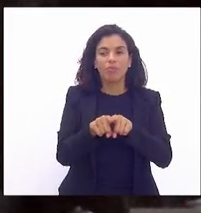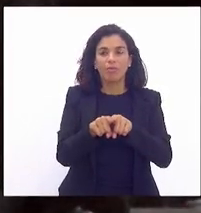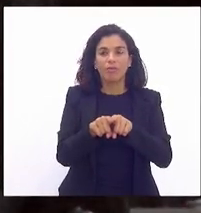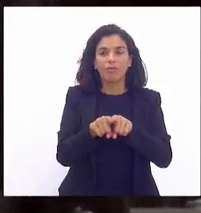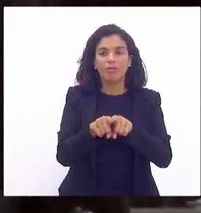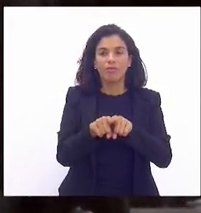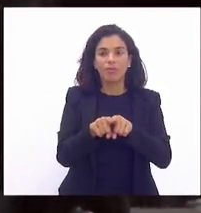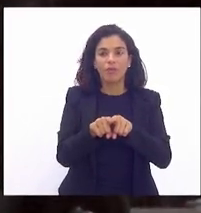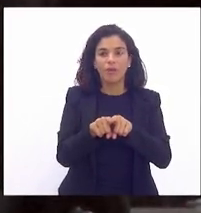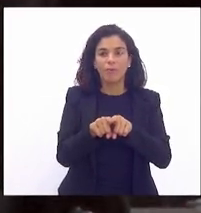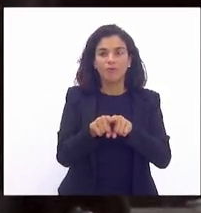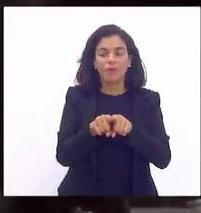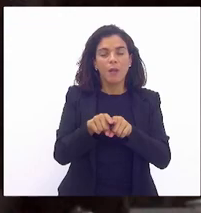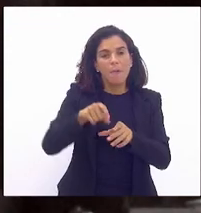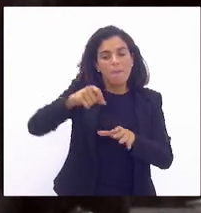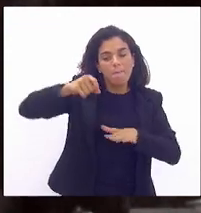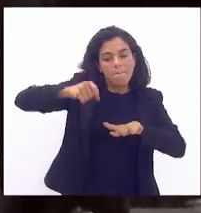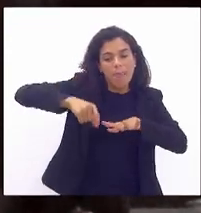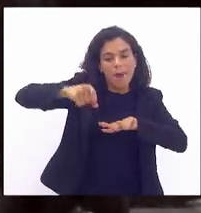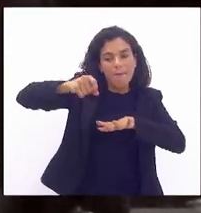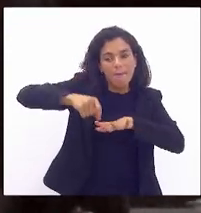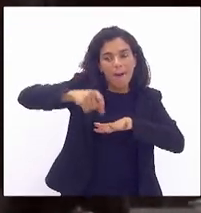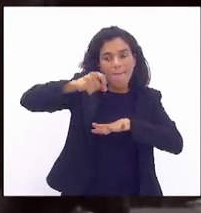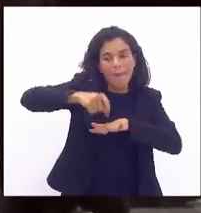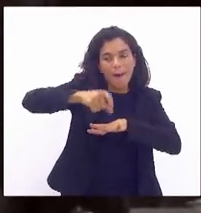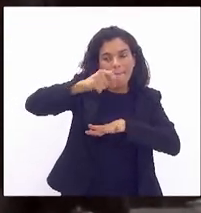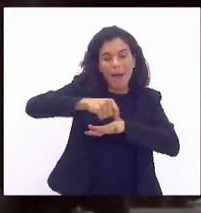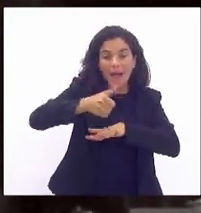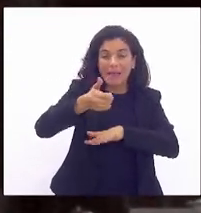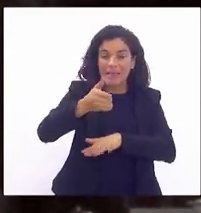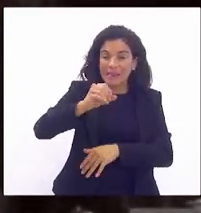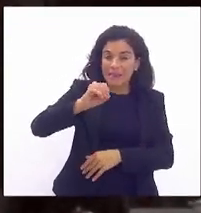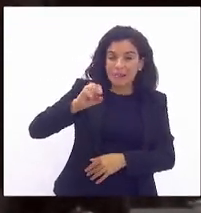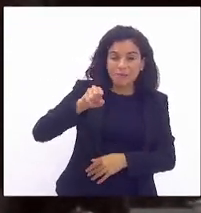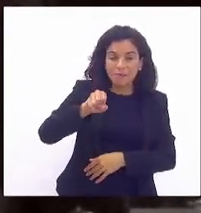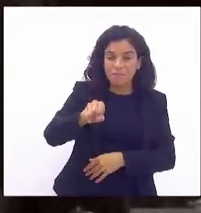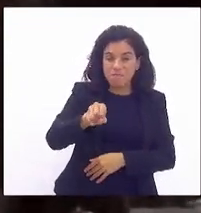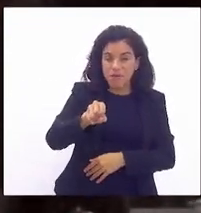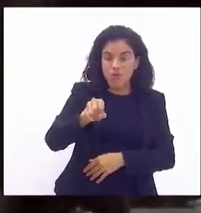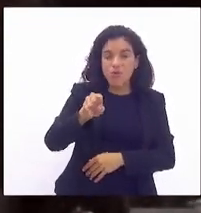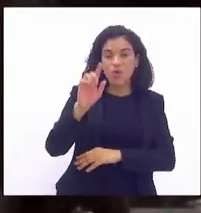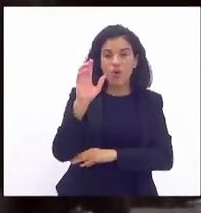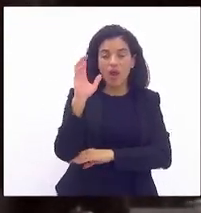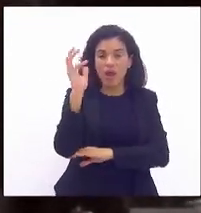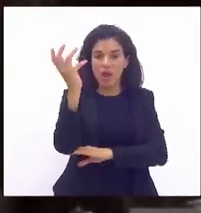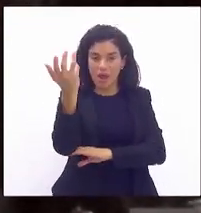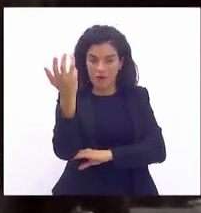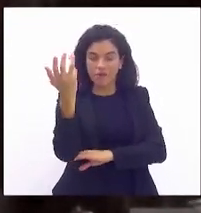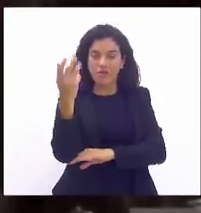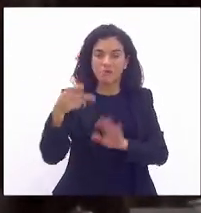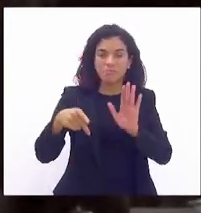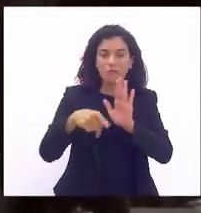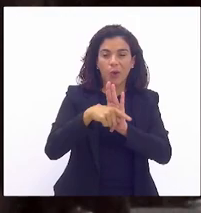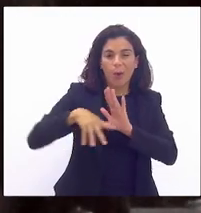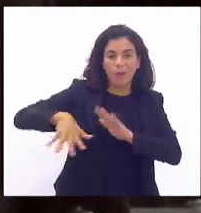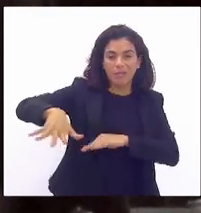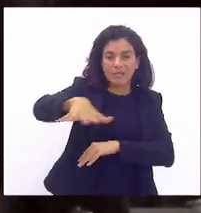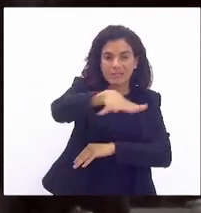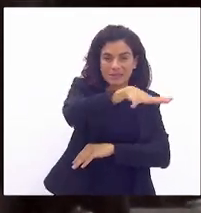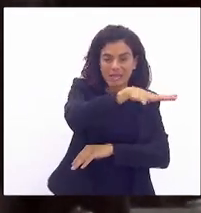a plantio de cerca de 10 mil mudas de árvores nativas em torno de toda a